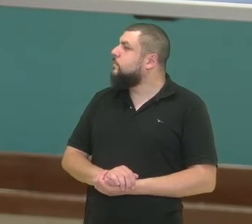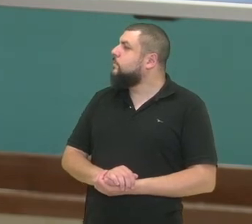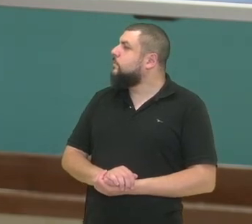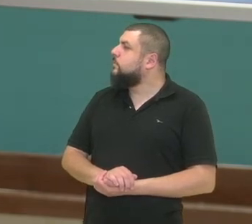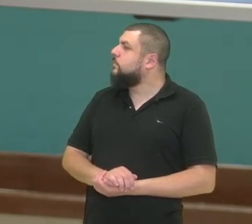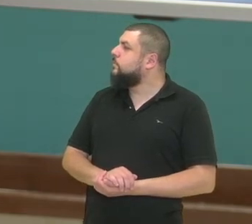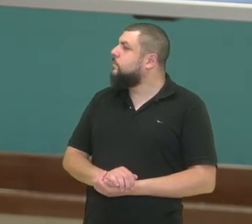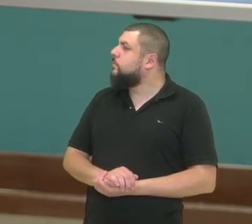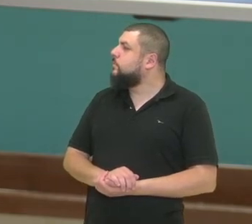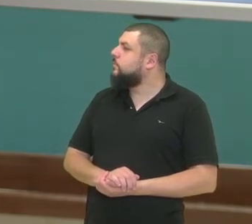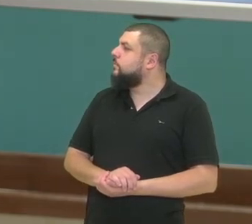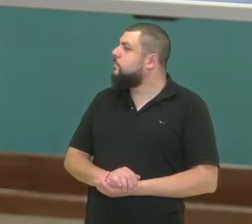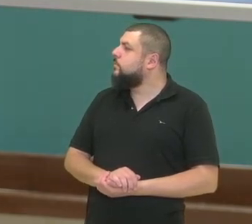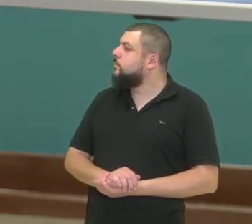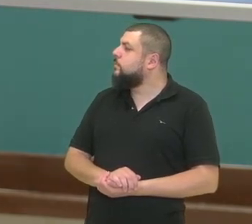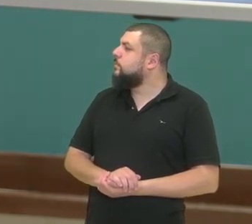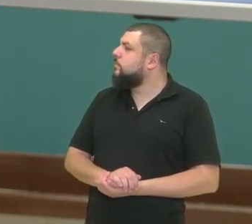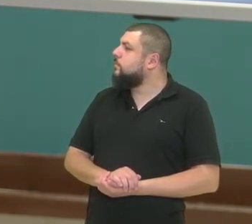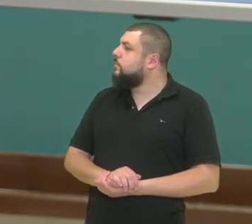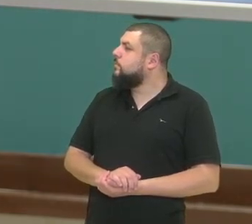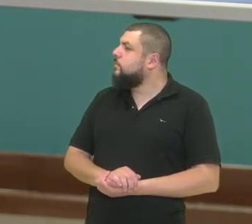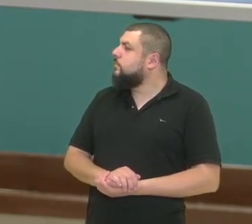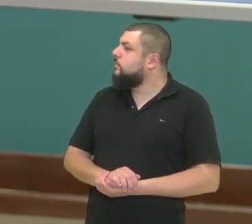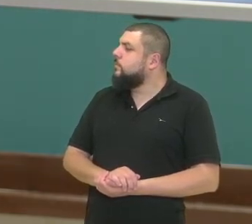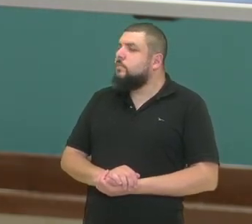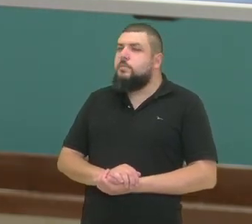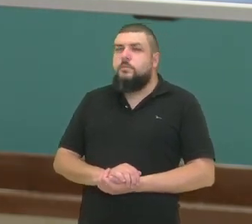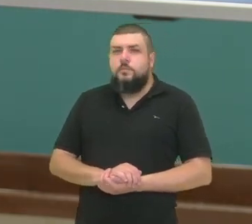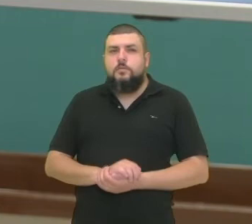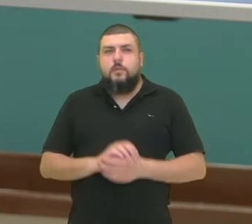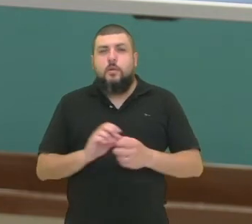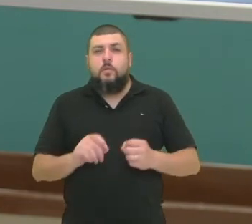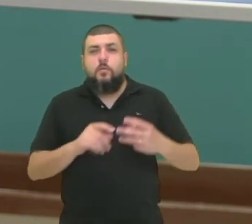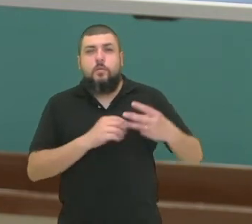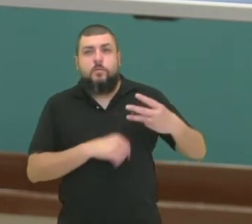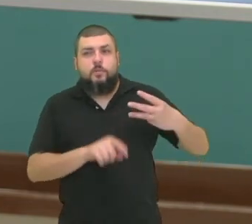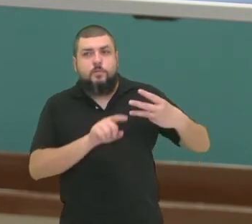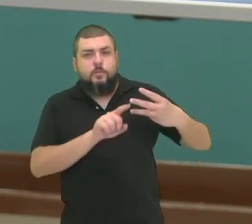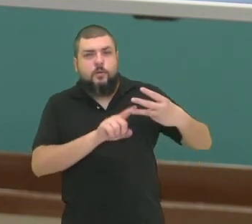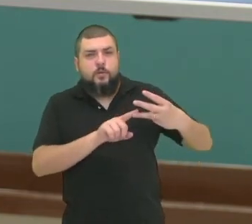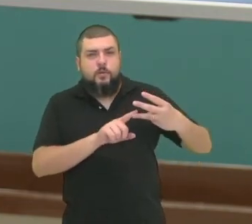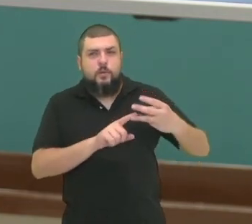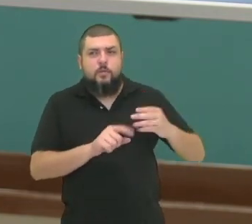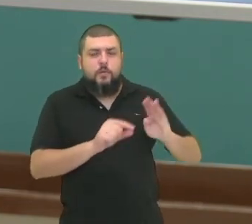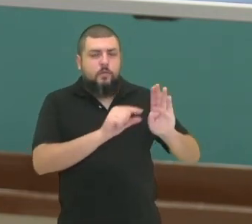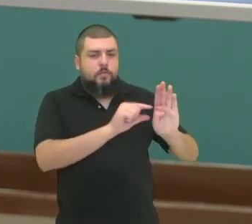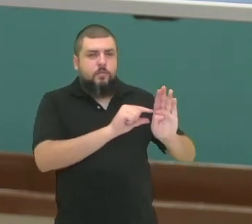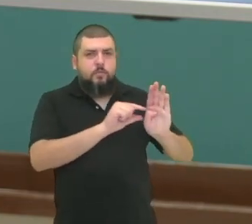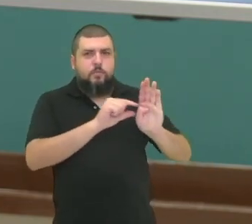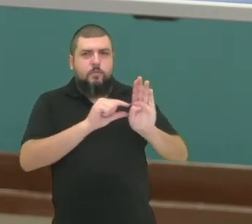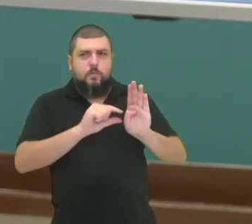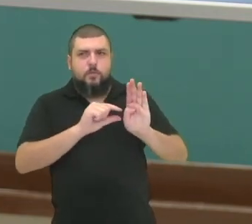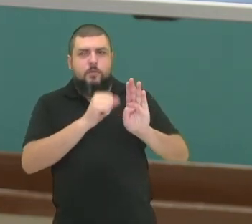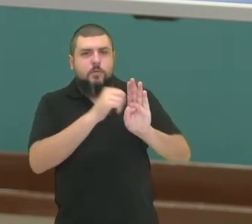flor branca, homozigose, porque aqui a gente está falando, ó, Bzinho, homozigose,